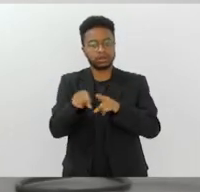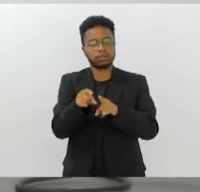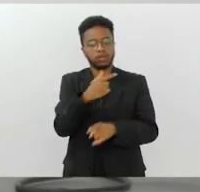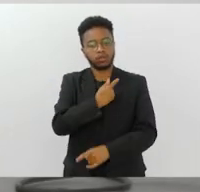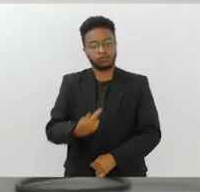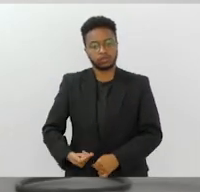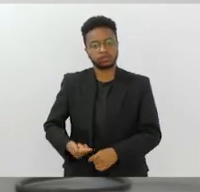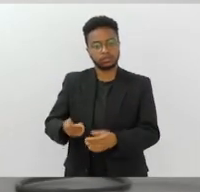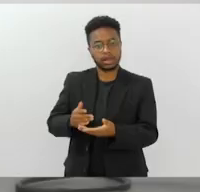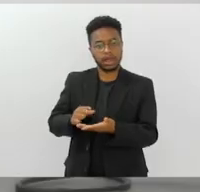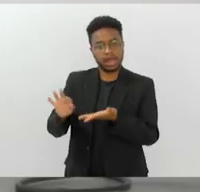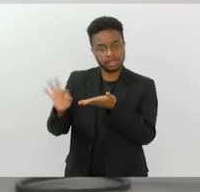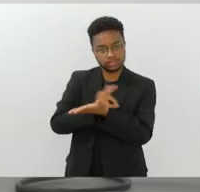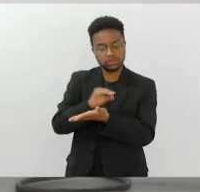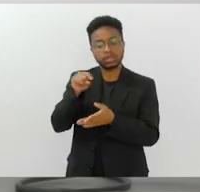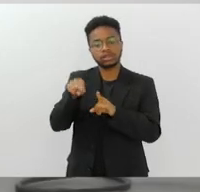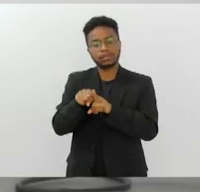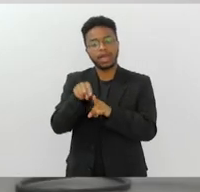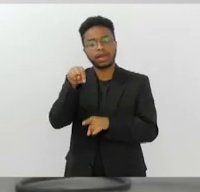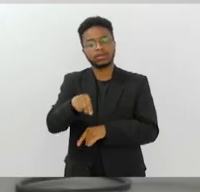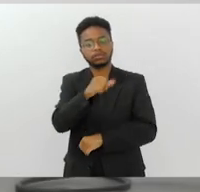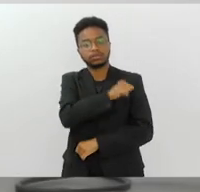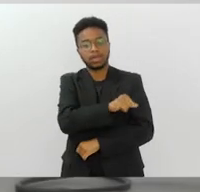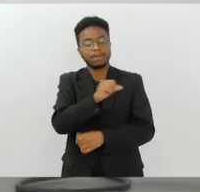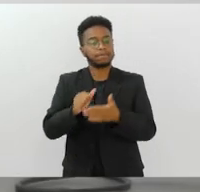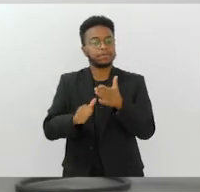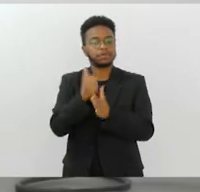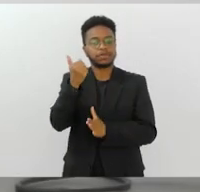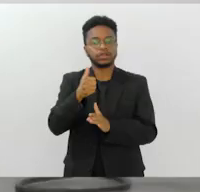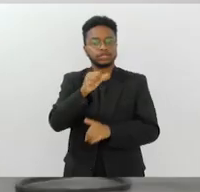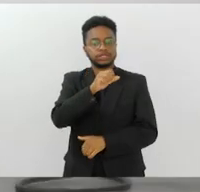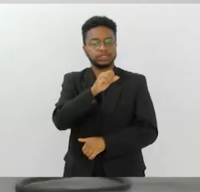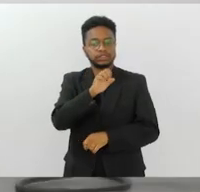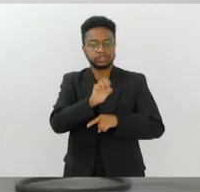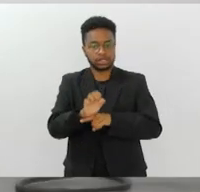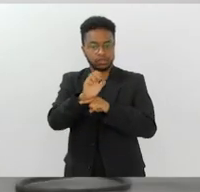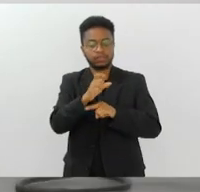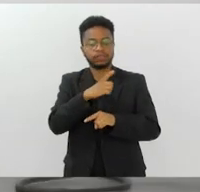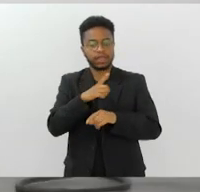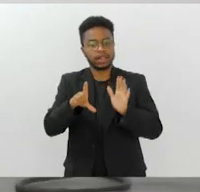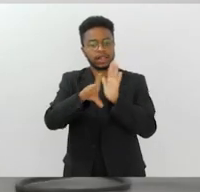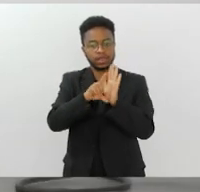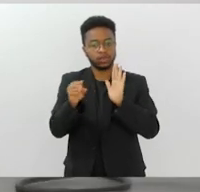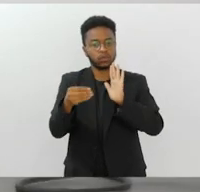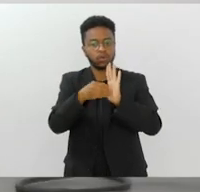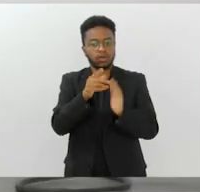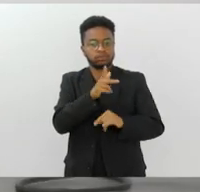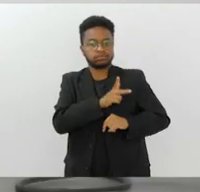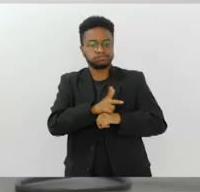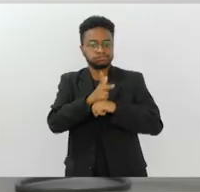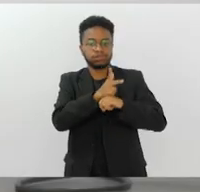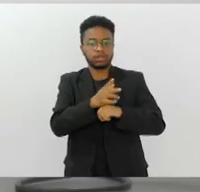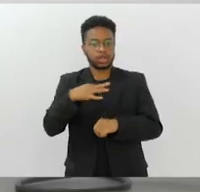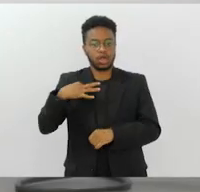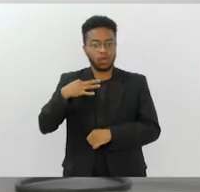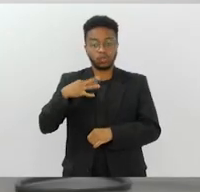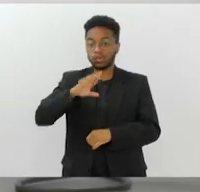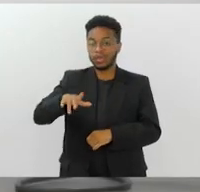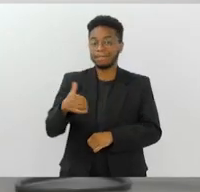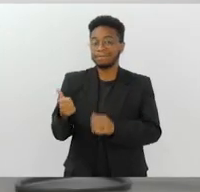sancionou e o Rio foi o primeiro estado a ter uma lei com câmera nos uniformes não foi o primeiro a ter essa